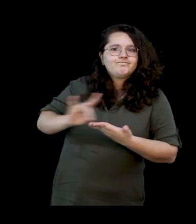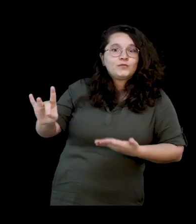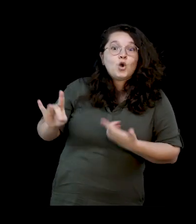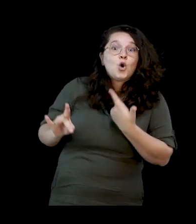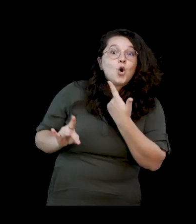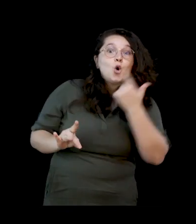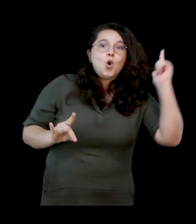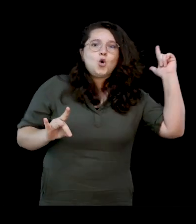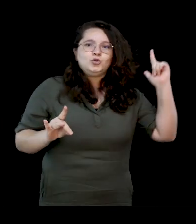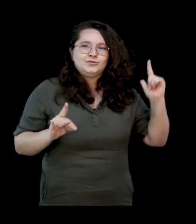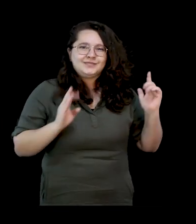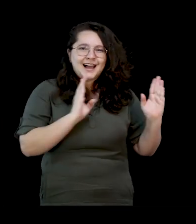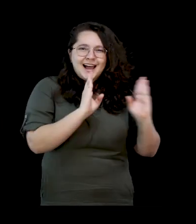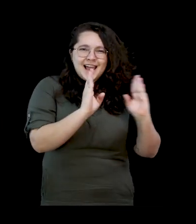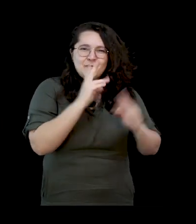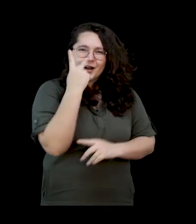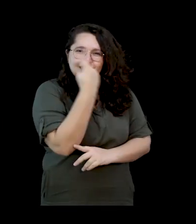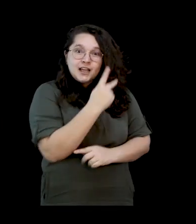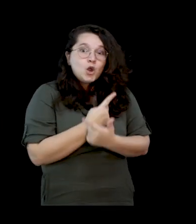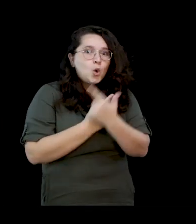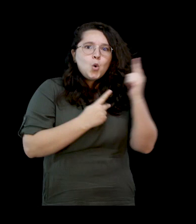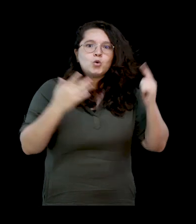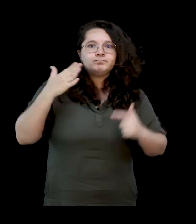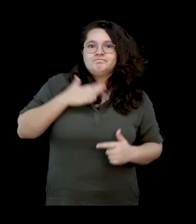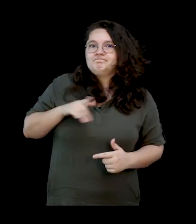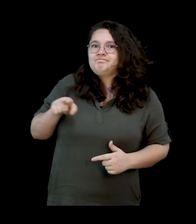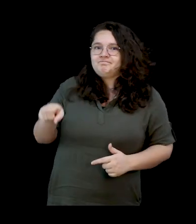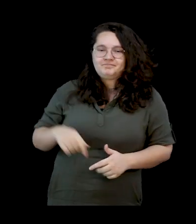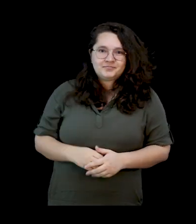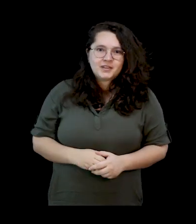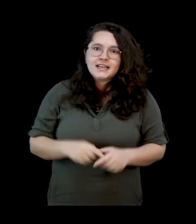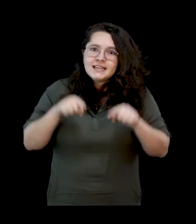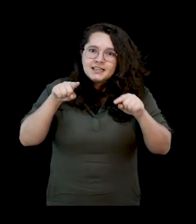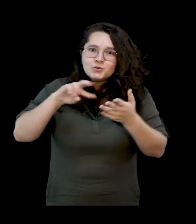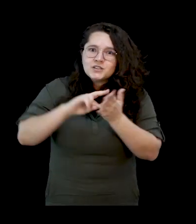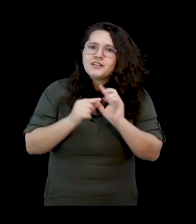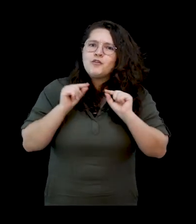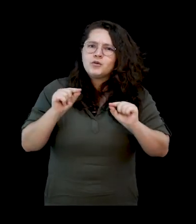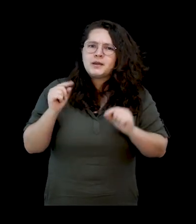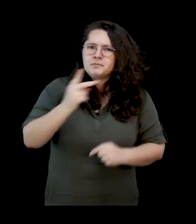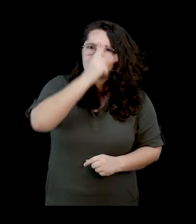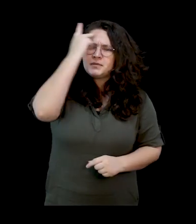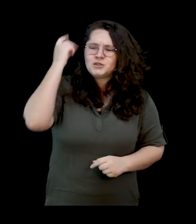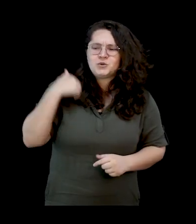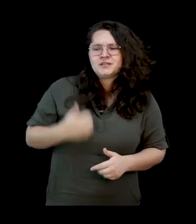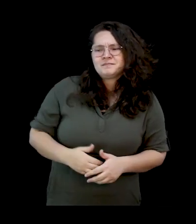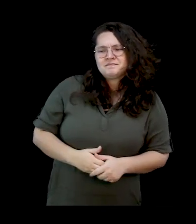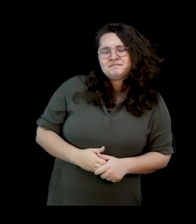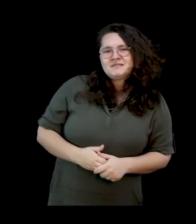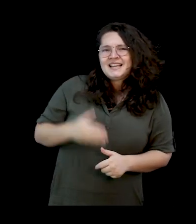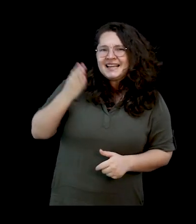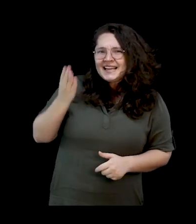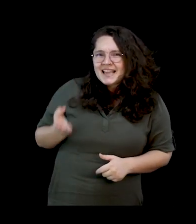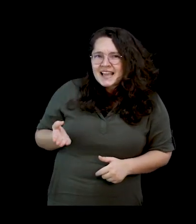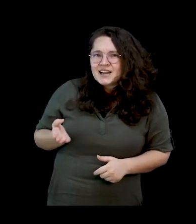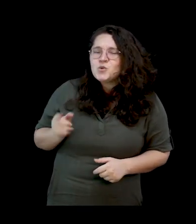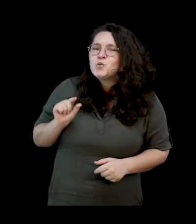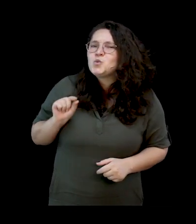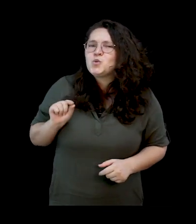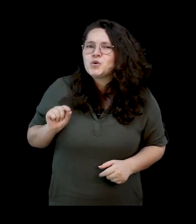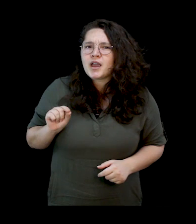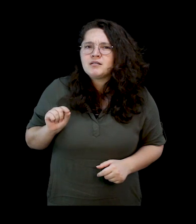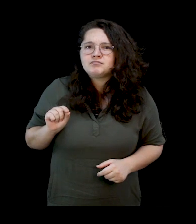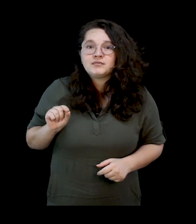filósofos por ser idealista. E isso significava para os adversários do Zimmel que ele não era suficientemente